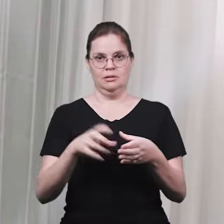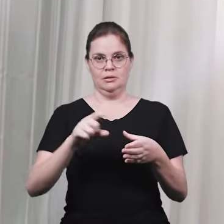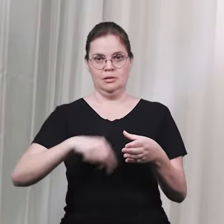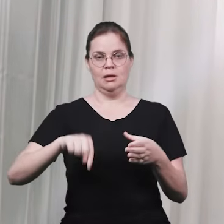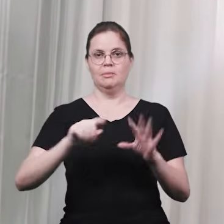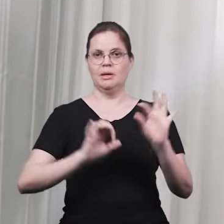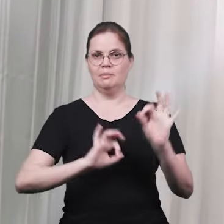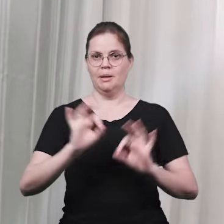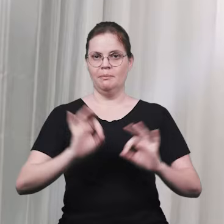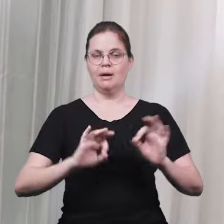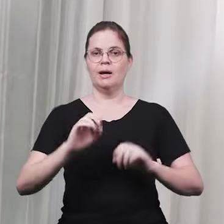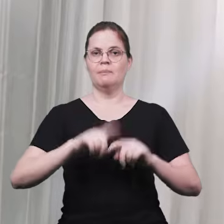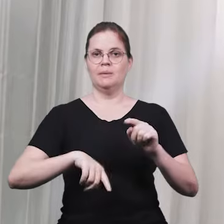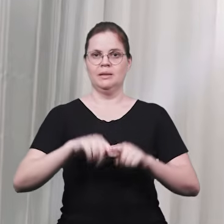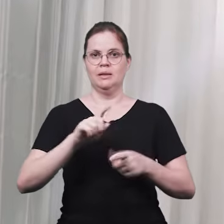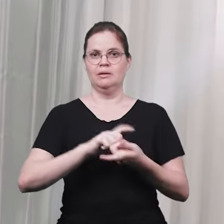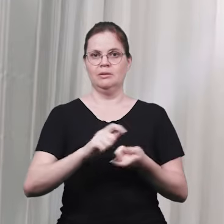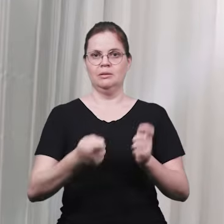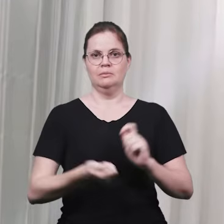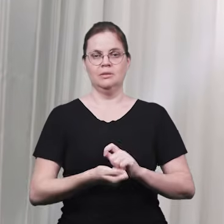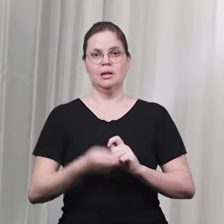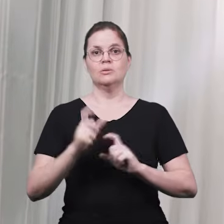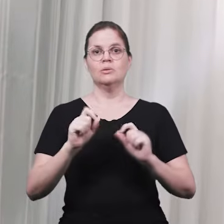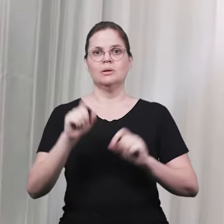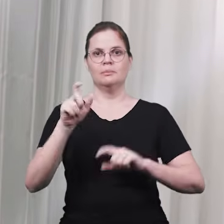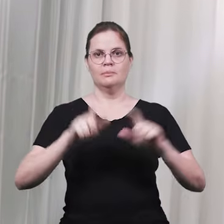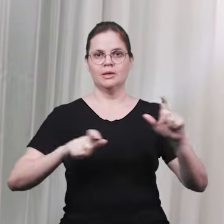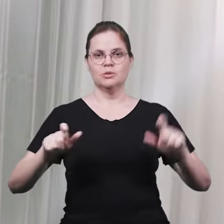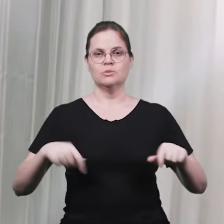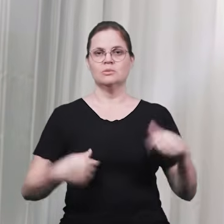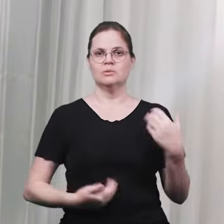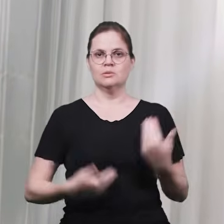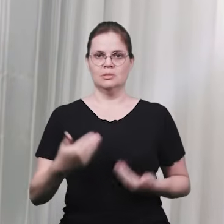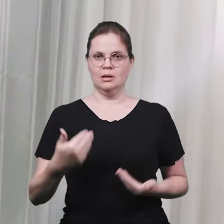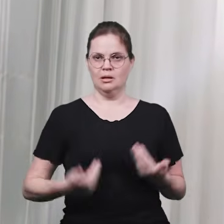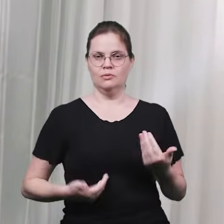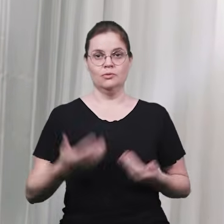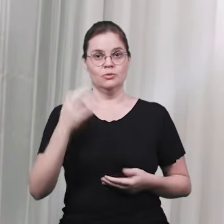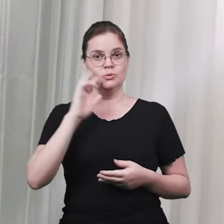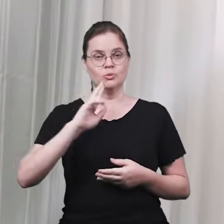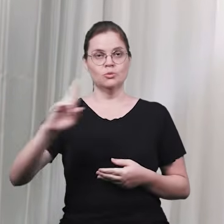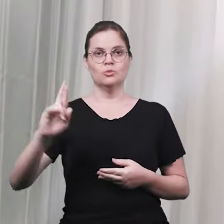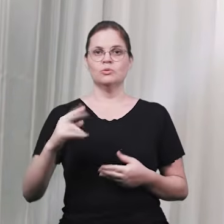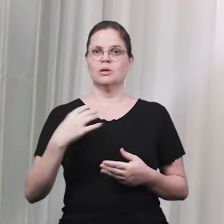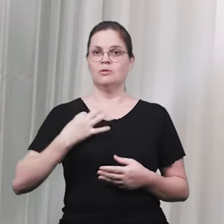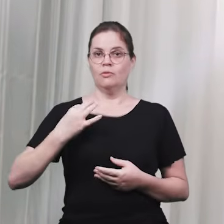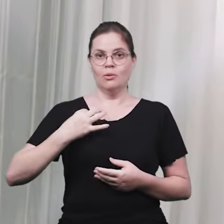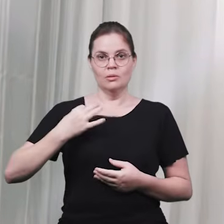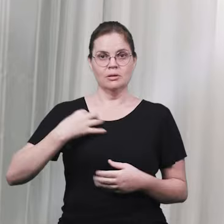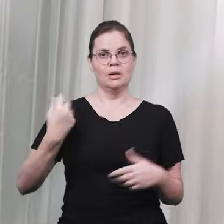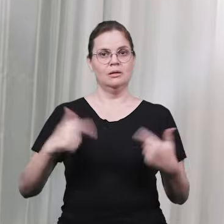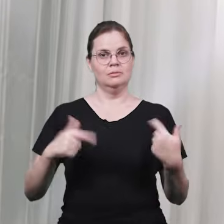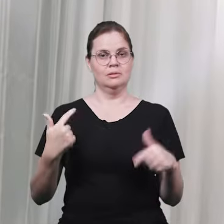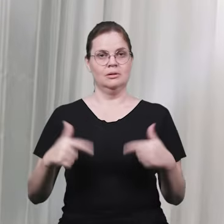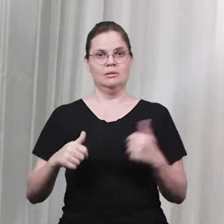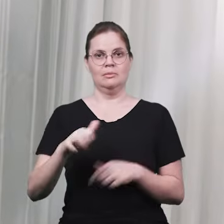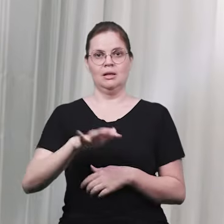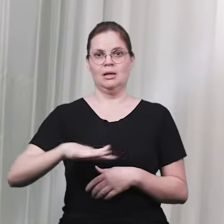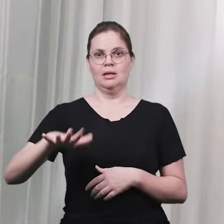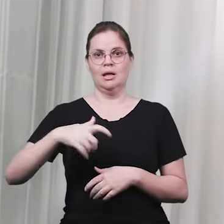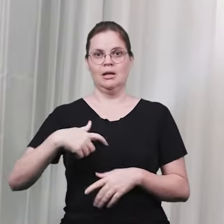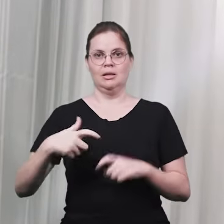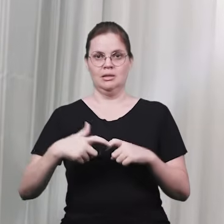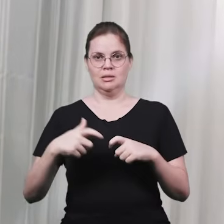para a produção desses materiais e recursos, pessoas, servas do Senhor, que fazem um trabalho voluntário, que são da